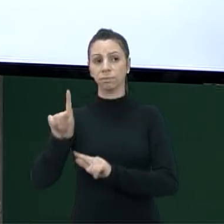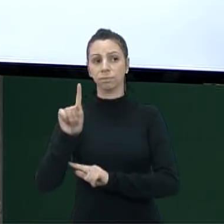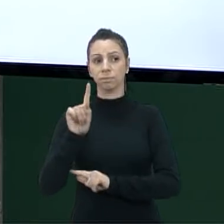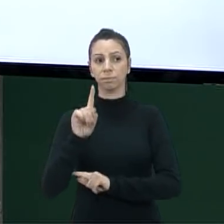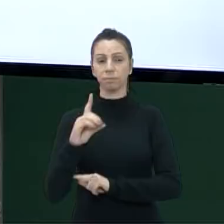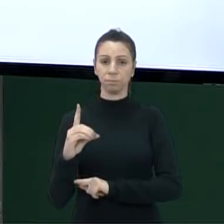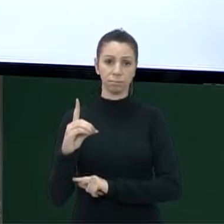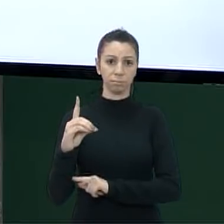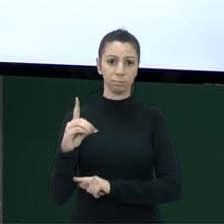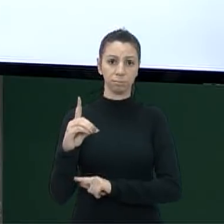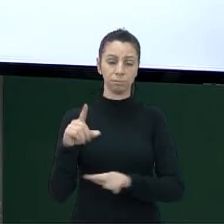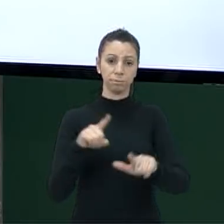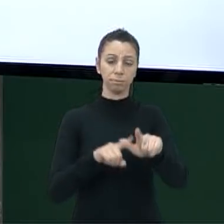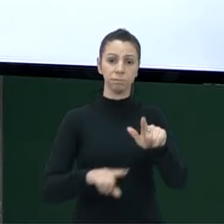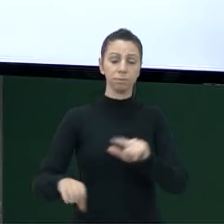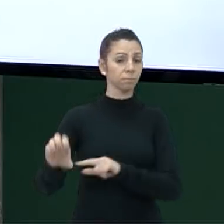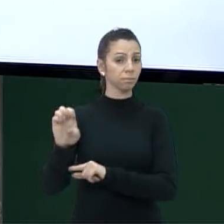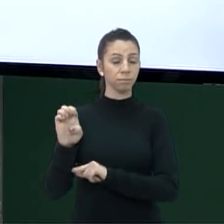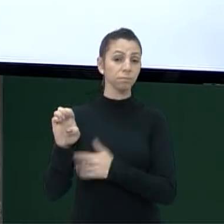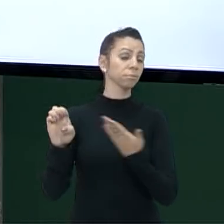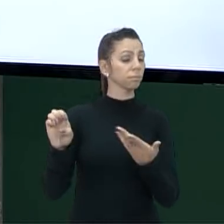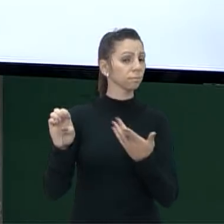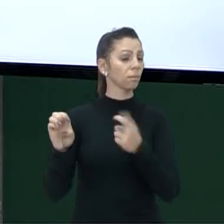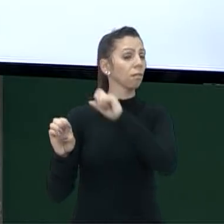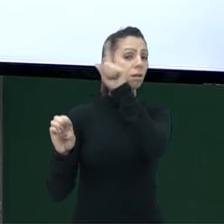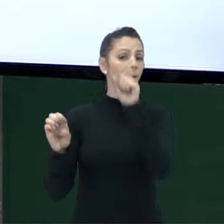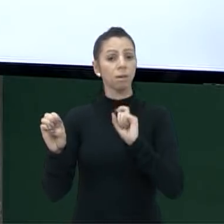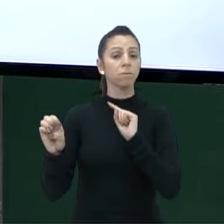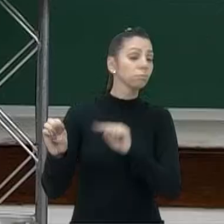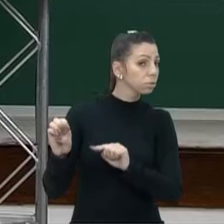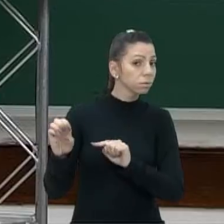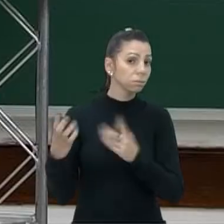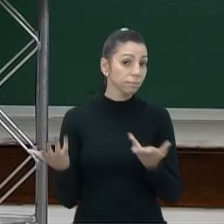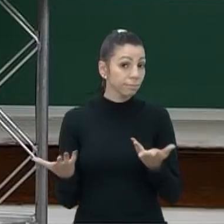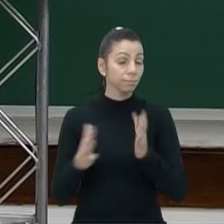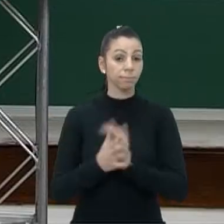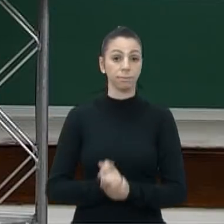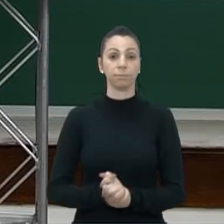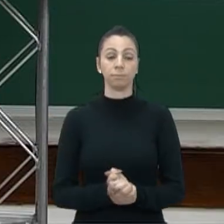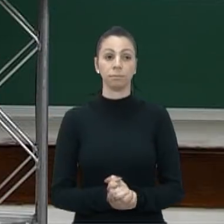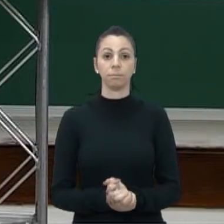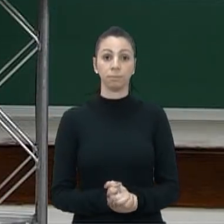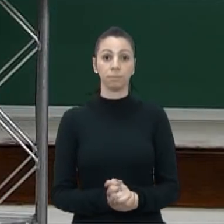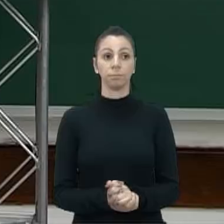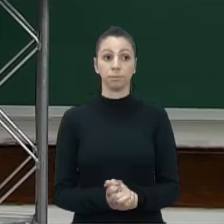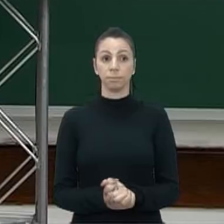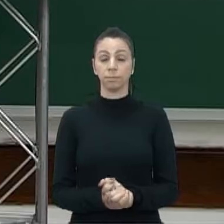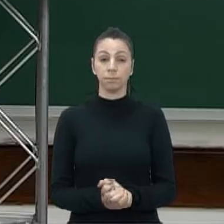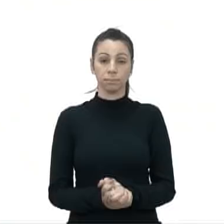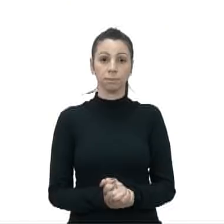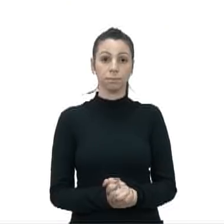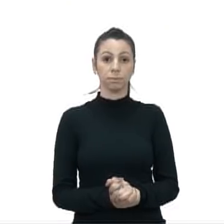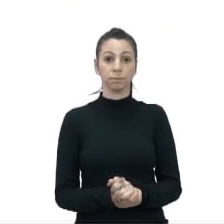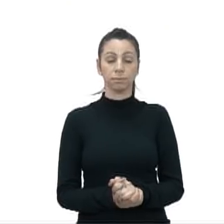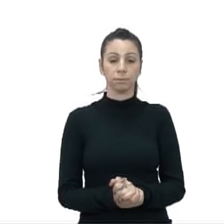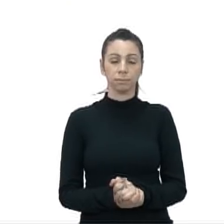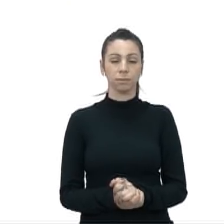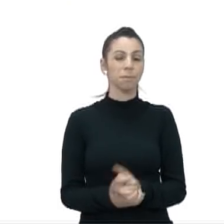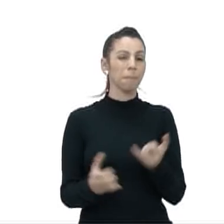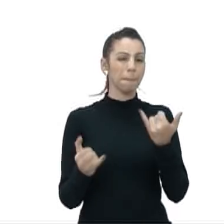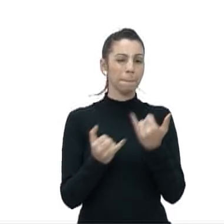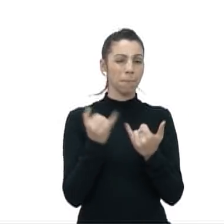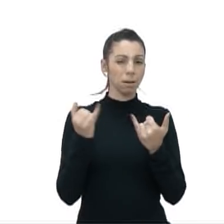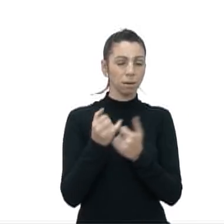Alternativa D, 2,5 metros por segundo? Alternativa E, 3 metros por segundo? Gente, a questão parece difícil, mas é muito